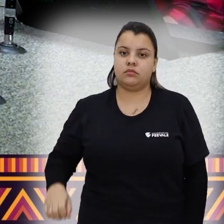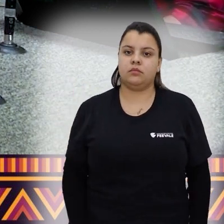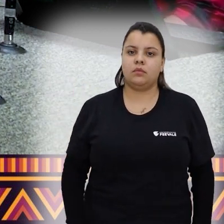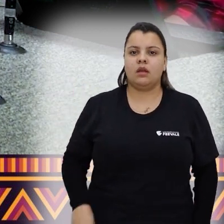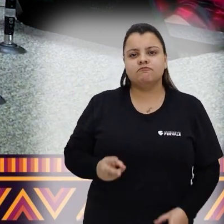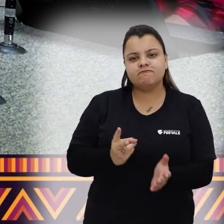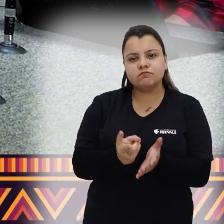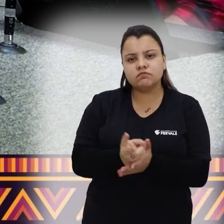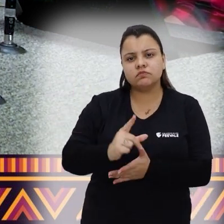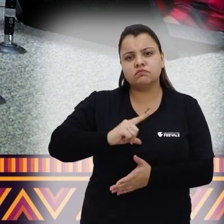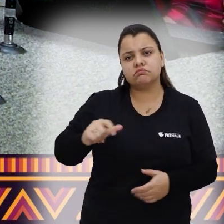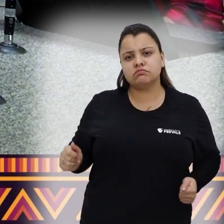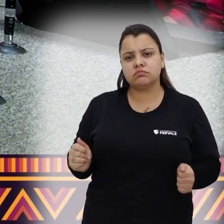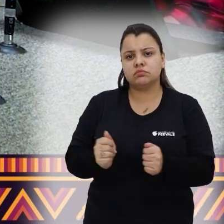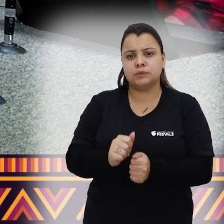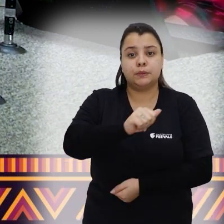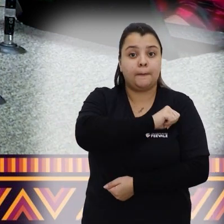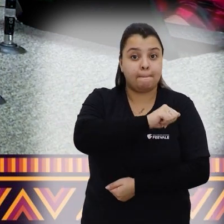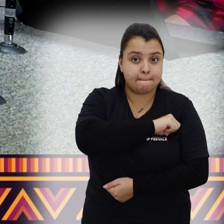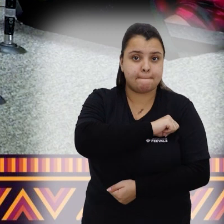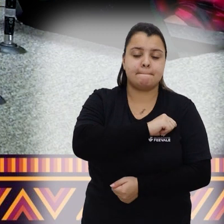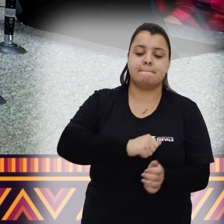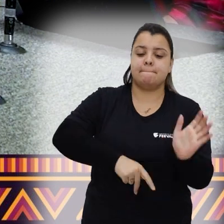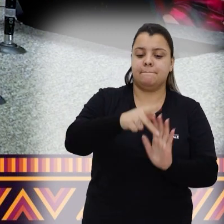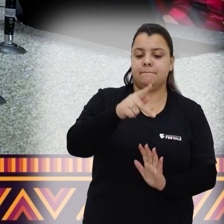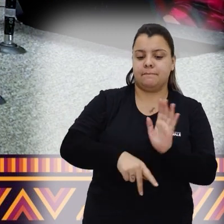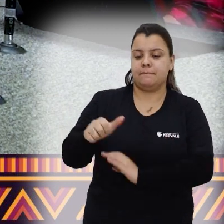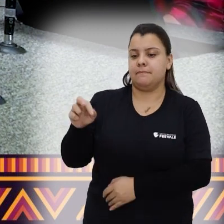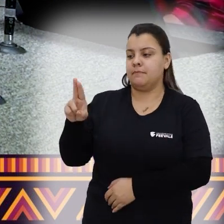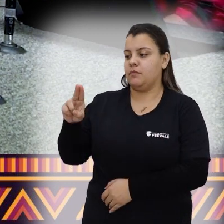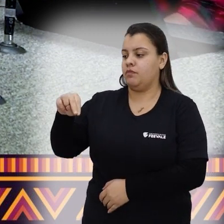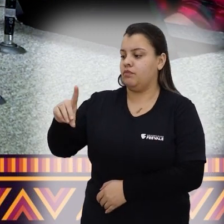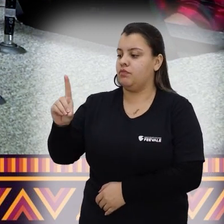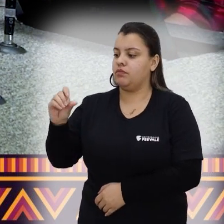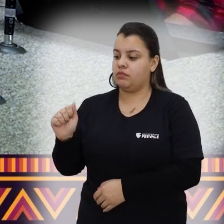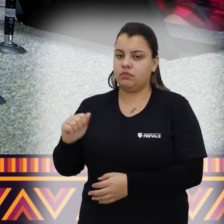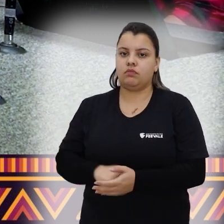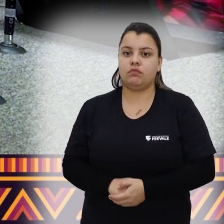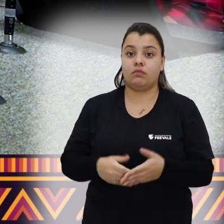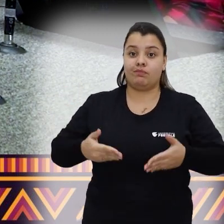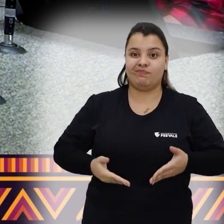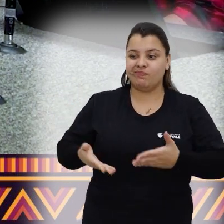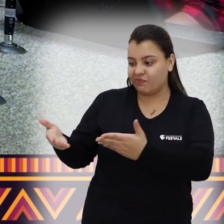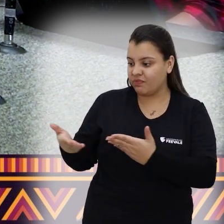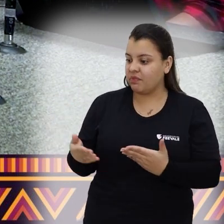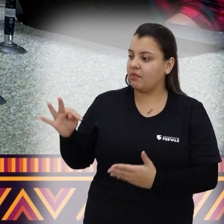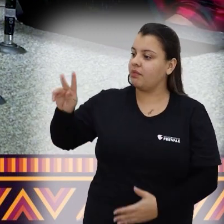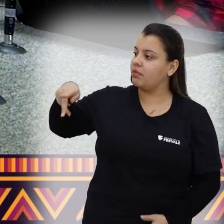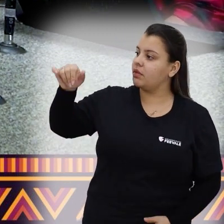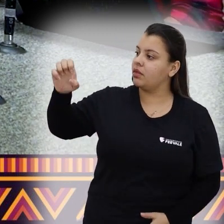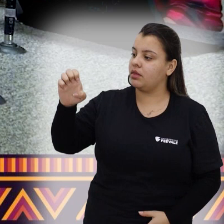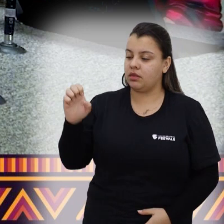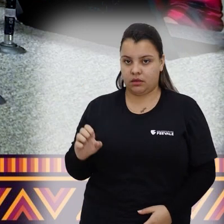dos integrantes do Aruanda, né, do projeto Aruanda com a gente. E hoje a Thaís foi convidada por um motivo muito especial. A gente